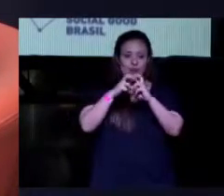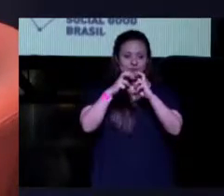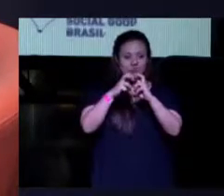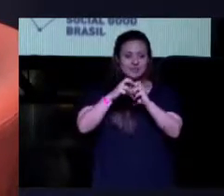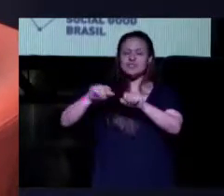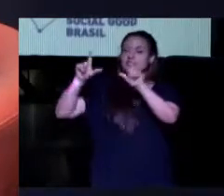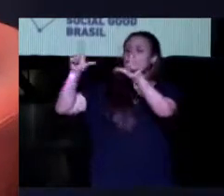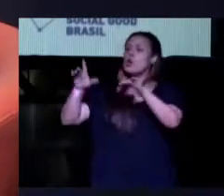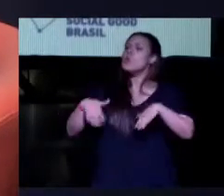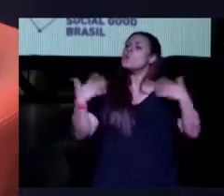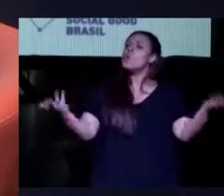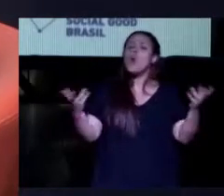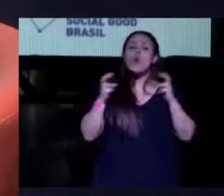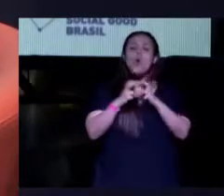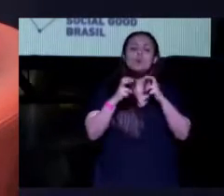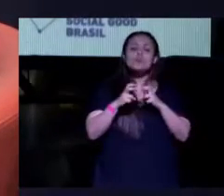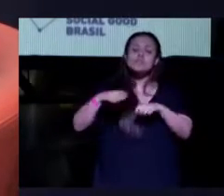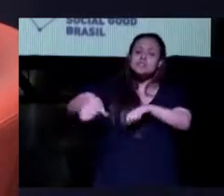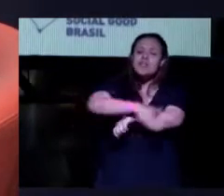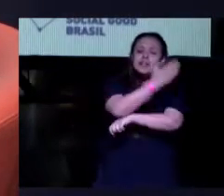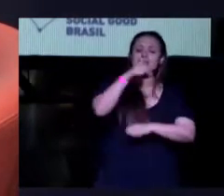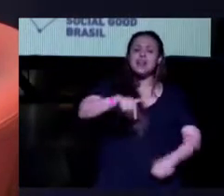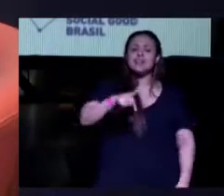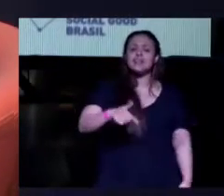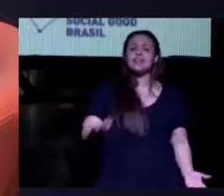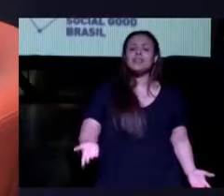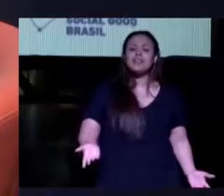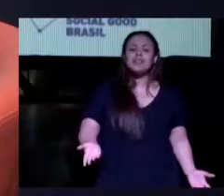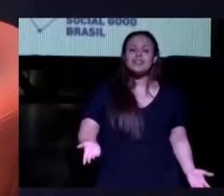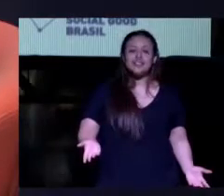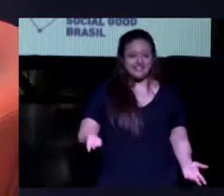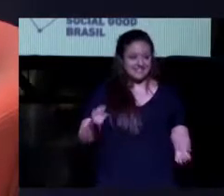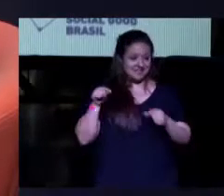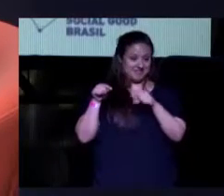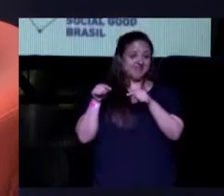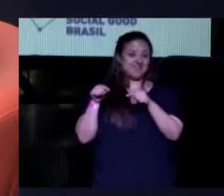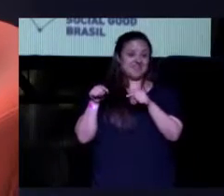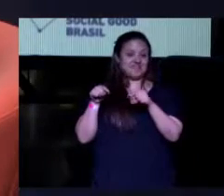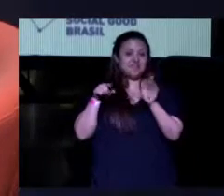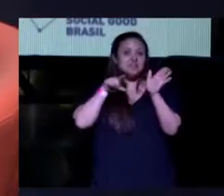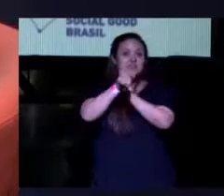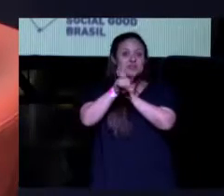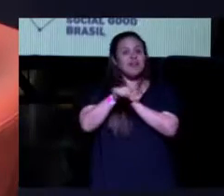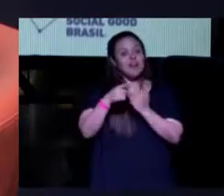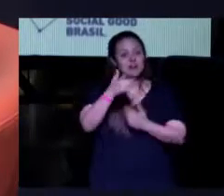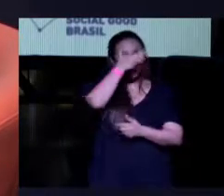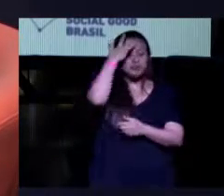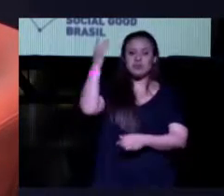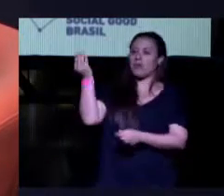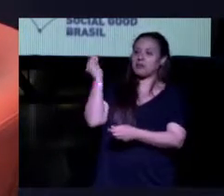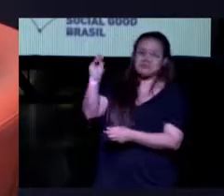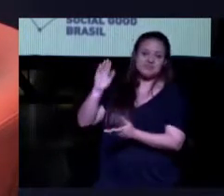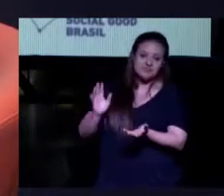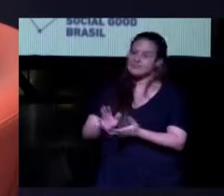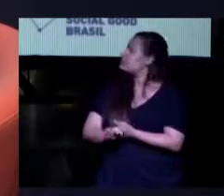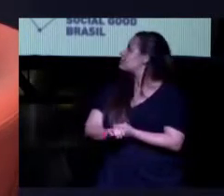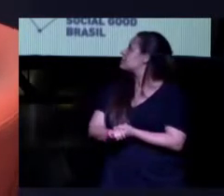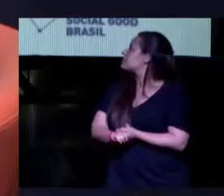que passam naquele ponto. A gente começou a entender que a gente estava desenvolvendo uma linguagem. E essa linguagem poderia ser